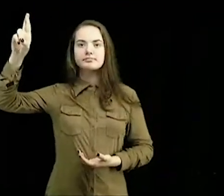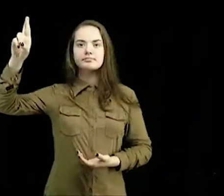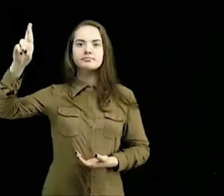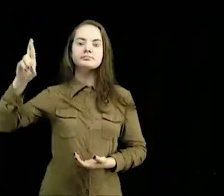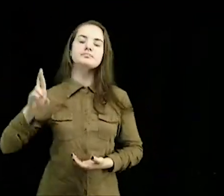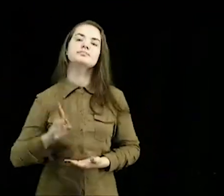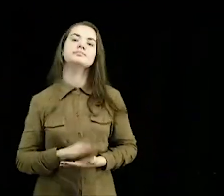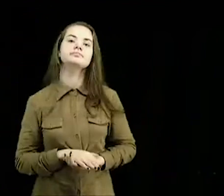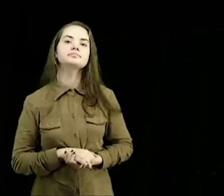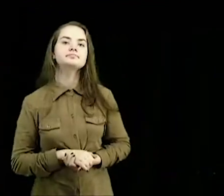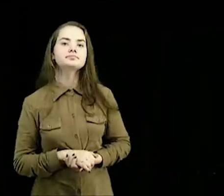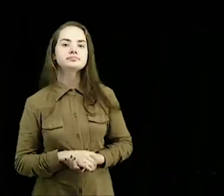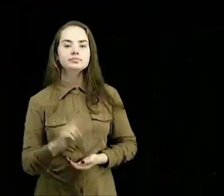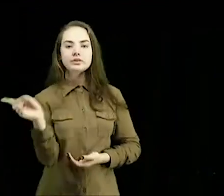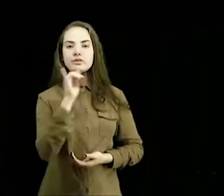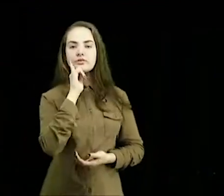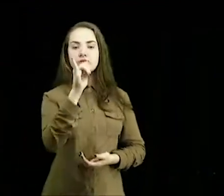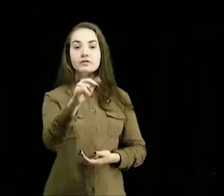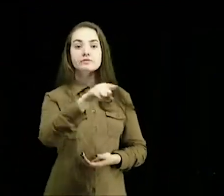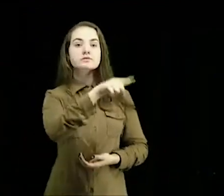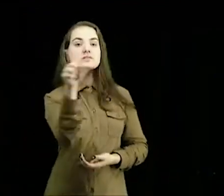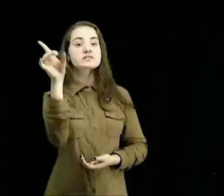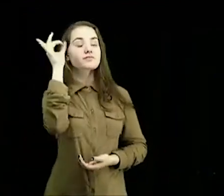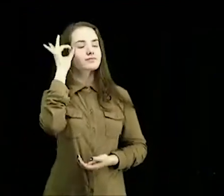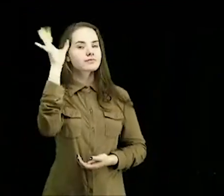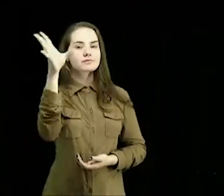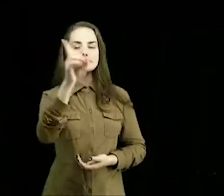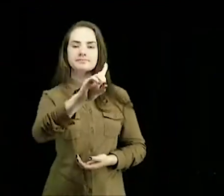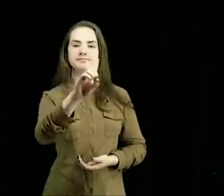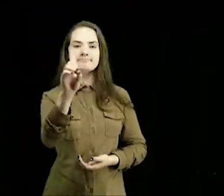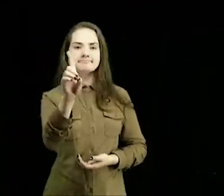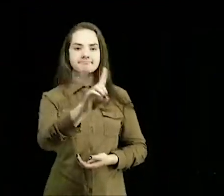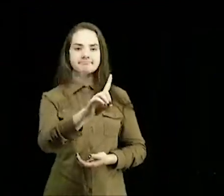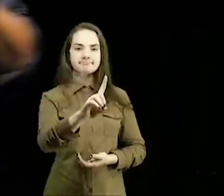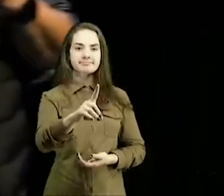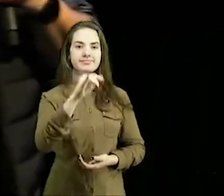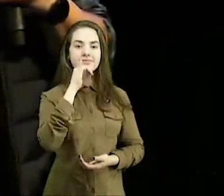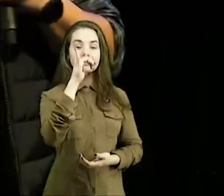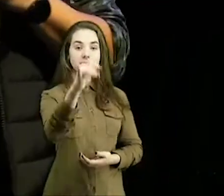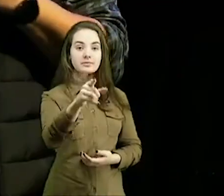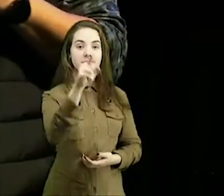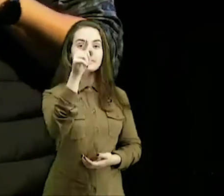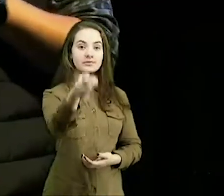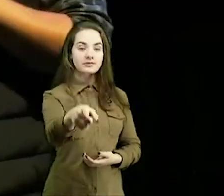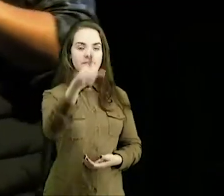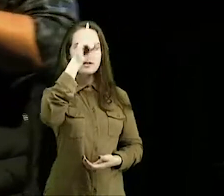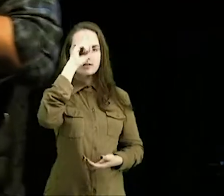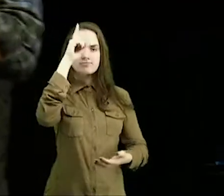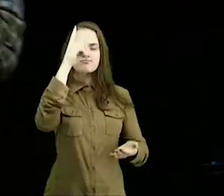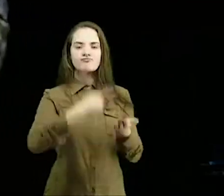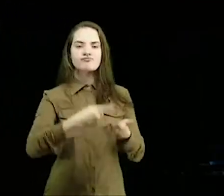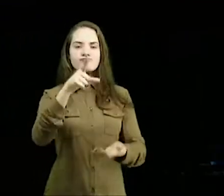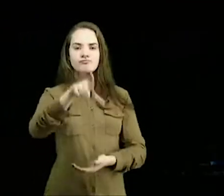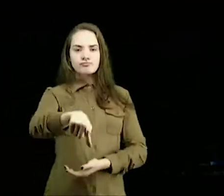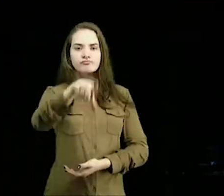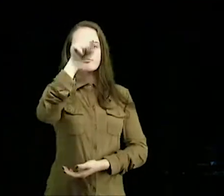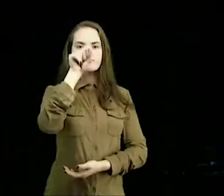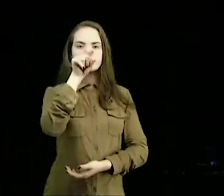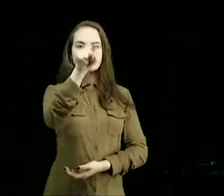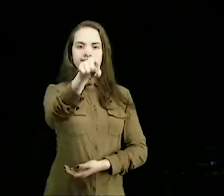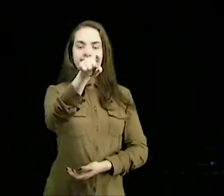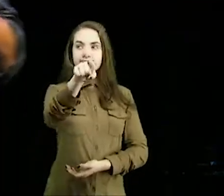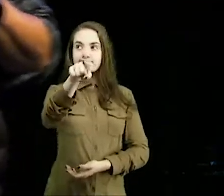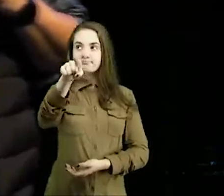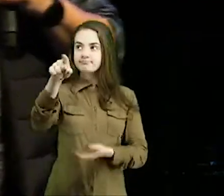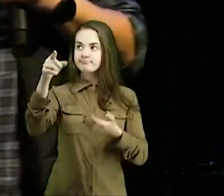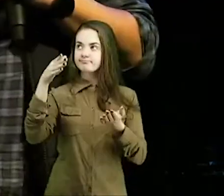Senhor. Eu não estou dizendo para você que é fácil. Eu estou dizendo para você que a decisão que você toma de viver com Deus, de